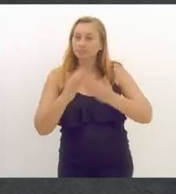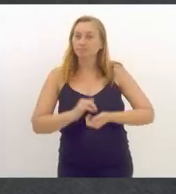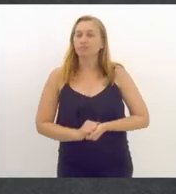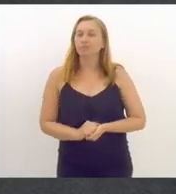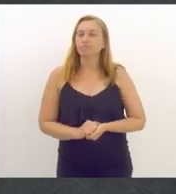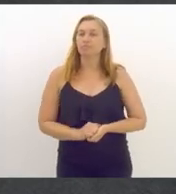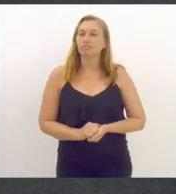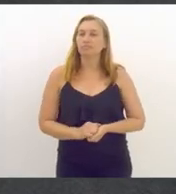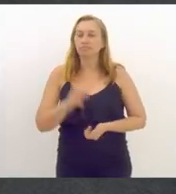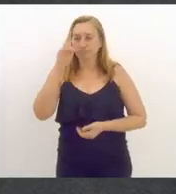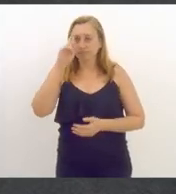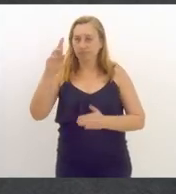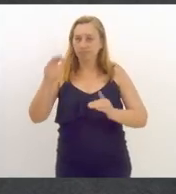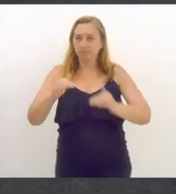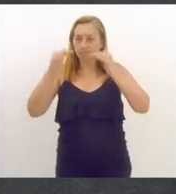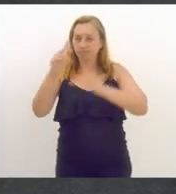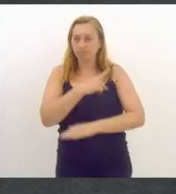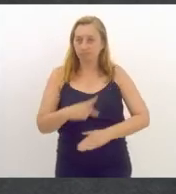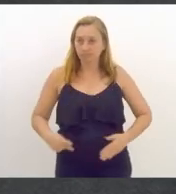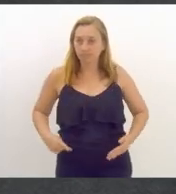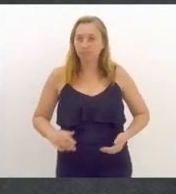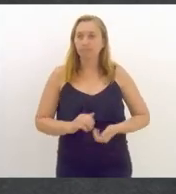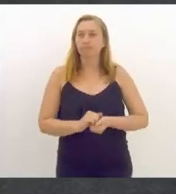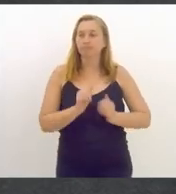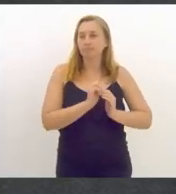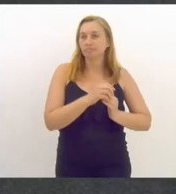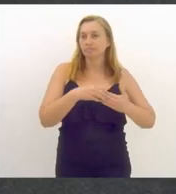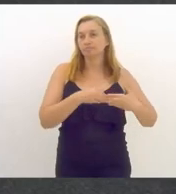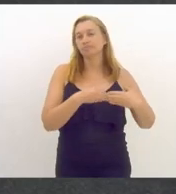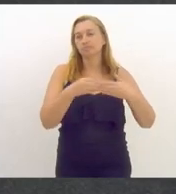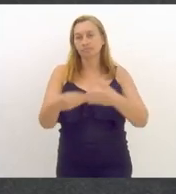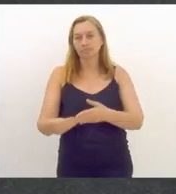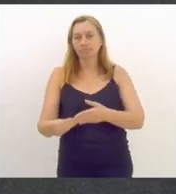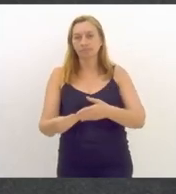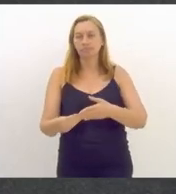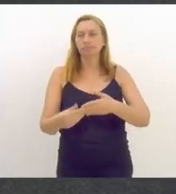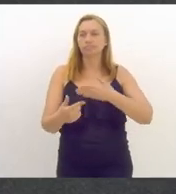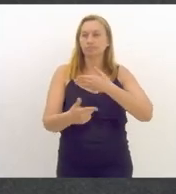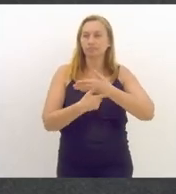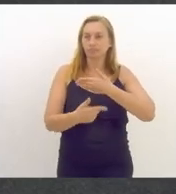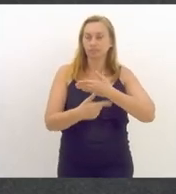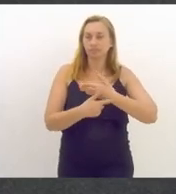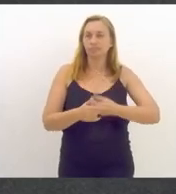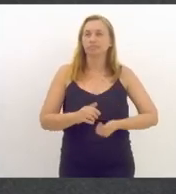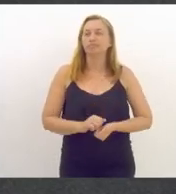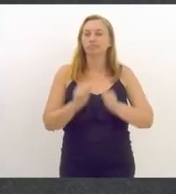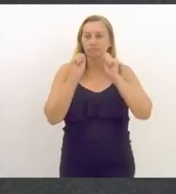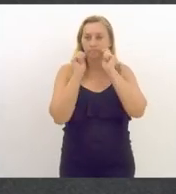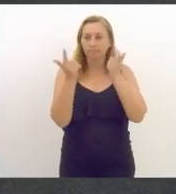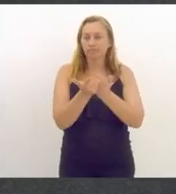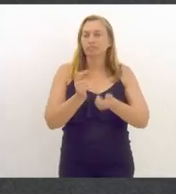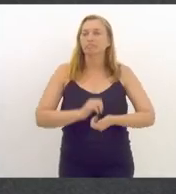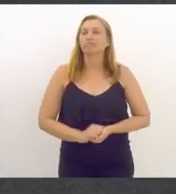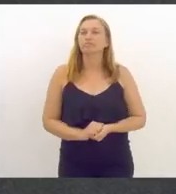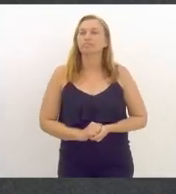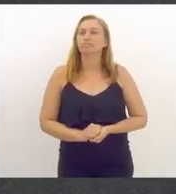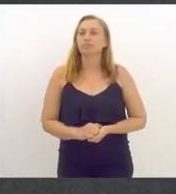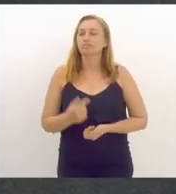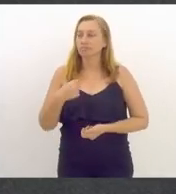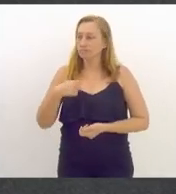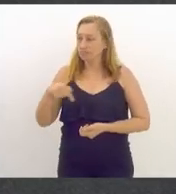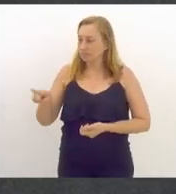vossa excelência na condução dessa Assembleia Legislativa eu estava